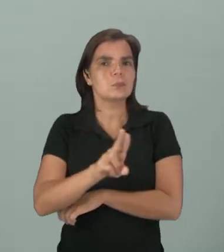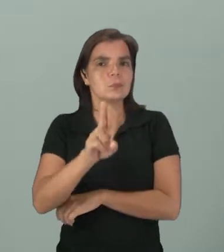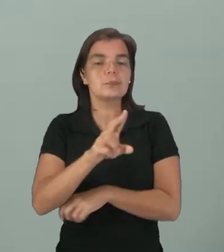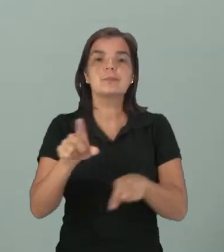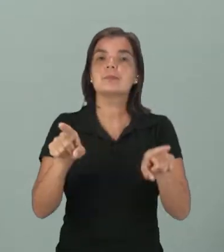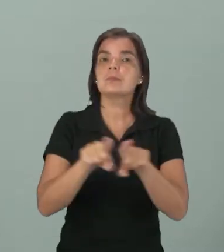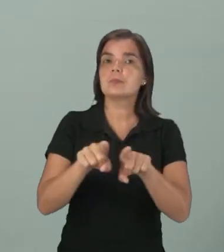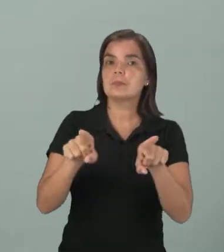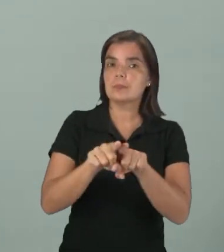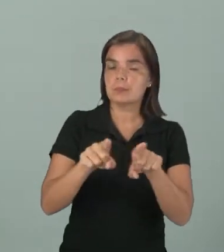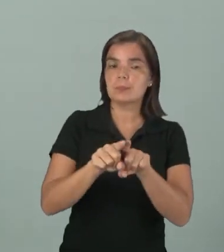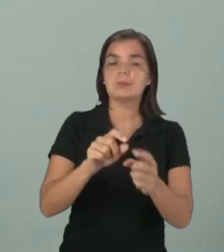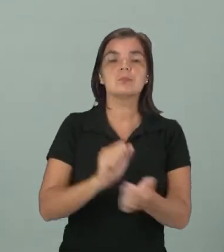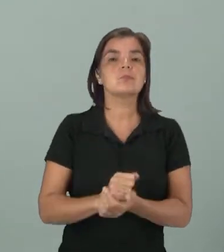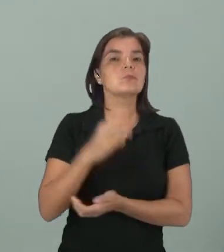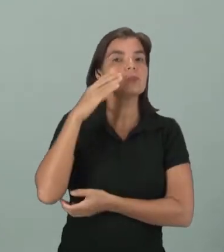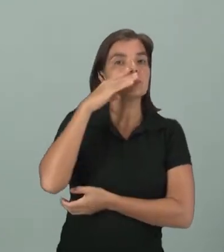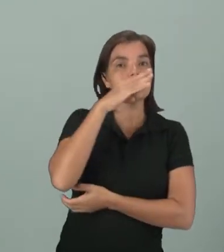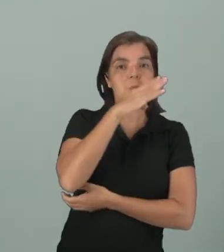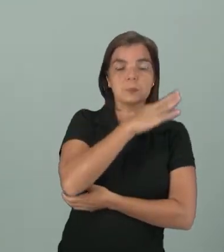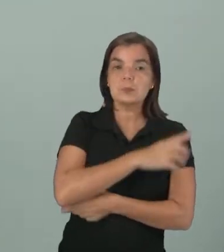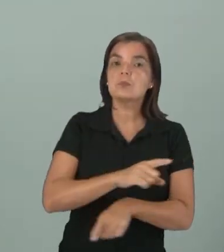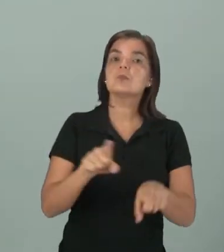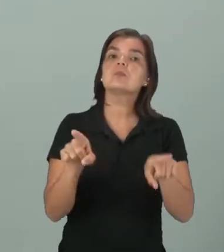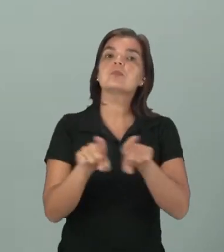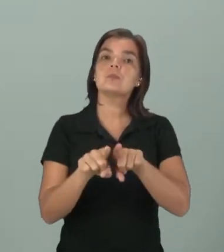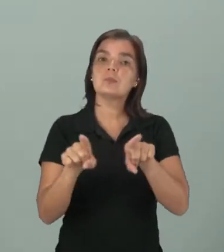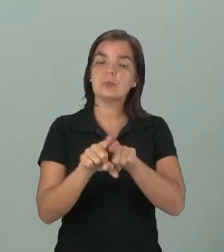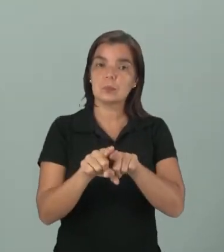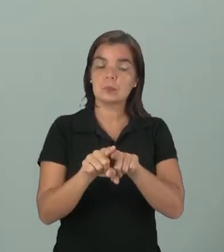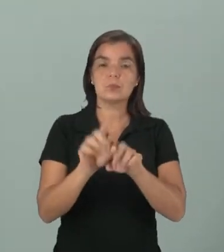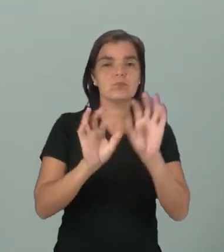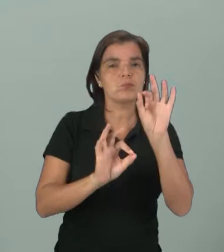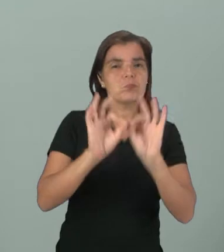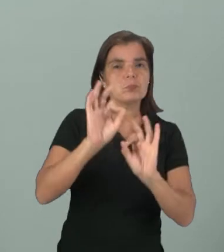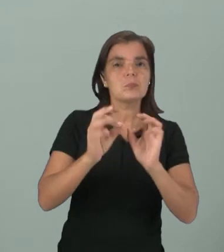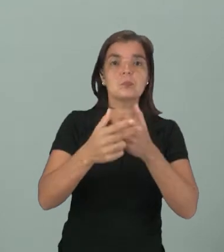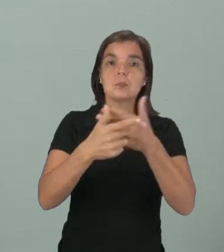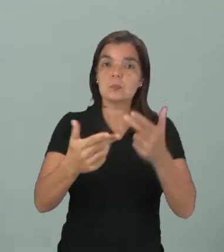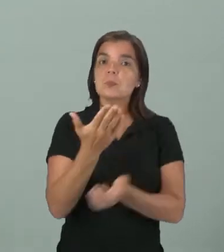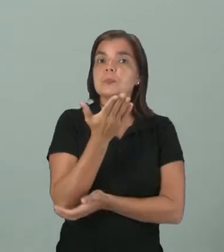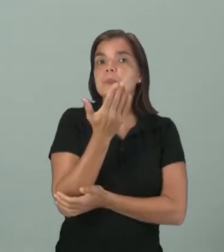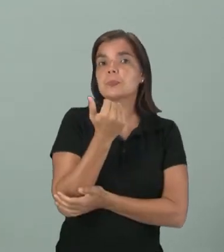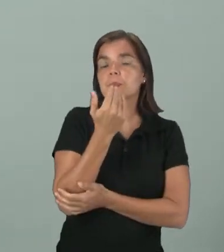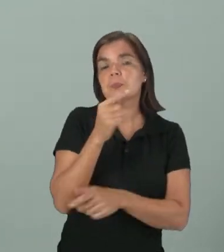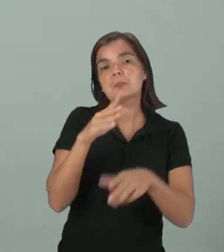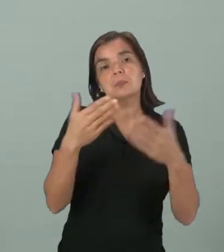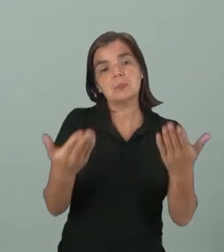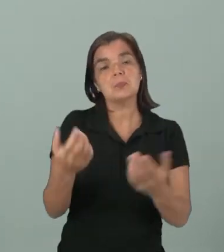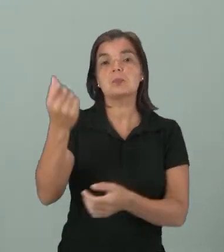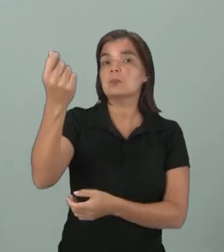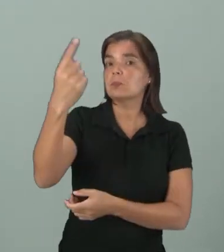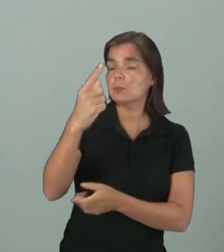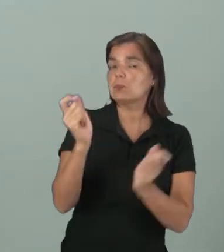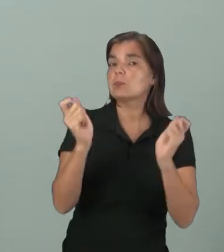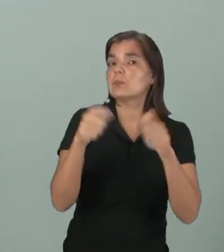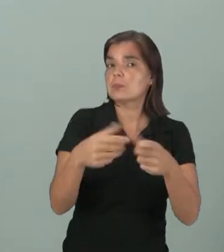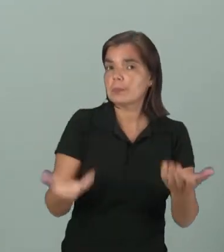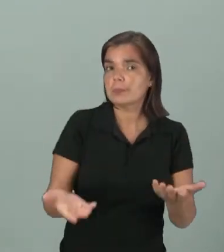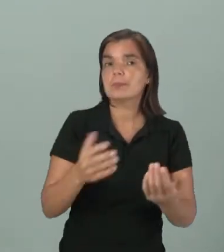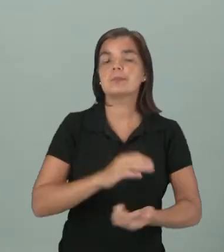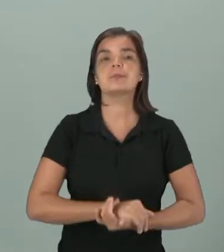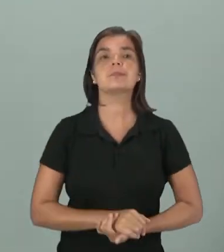né? Também para essa parte de aquecimento e também para preparar alguns alimentos, já que nem sempre o sol estaria